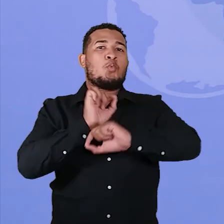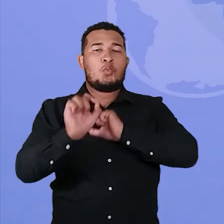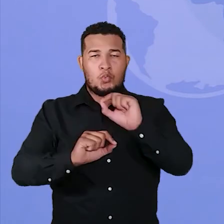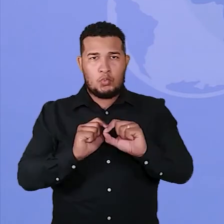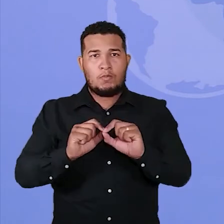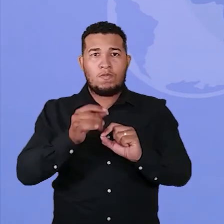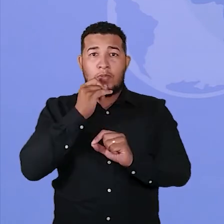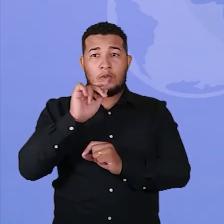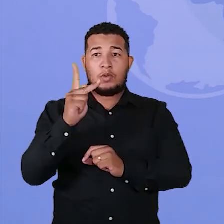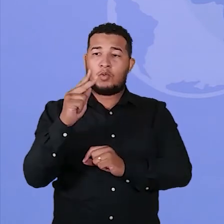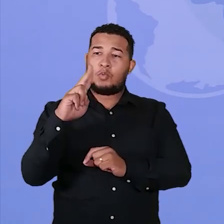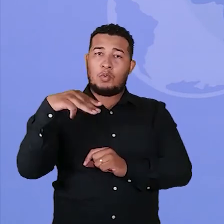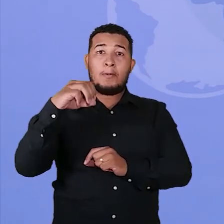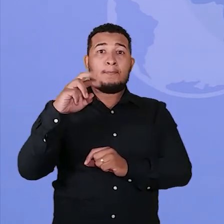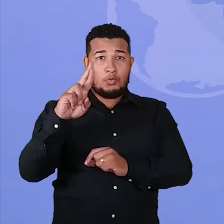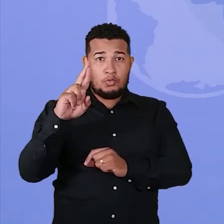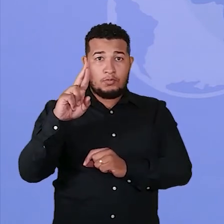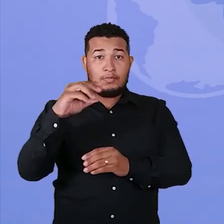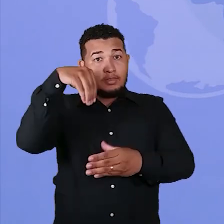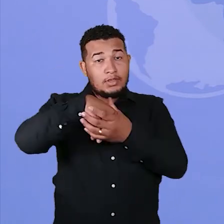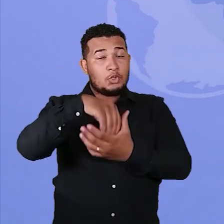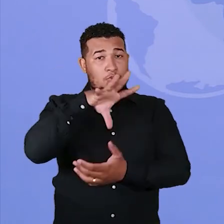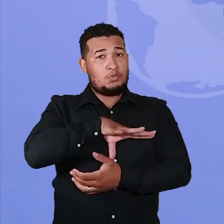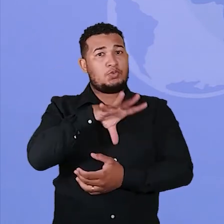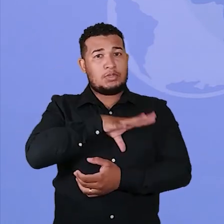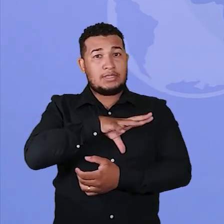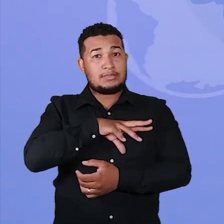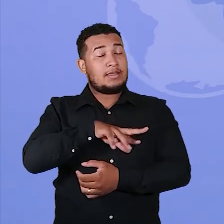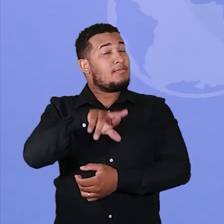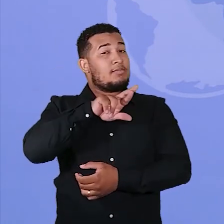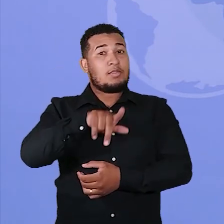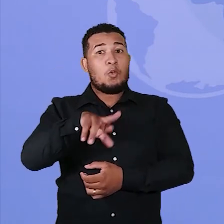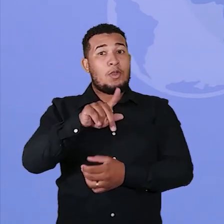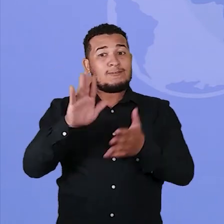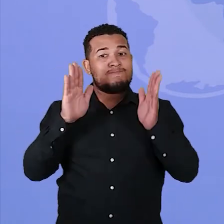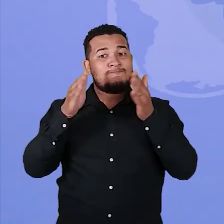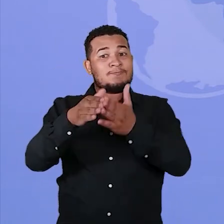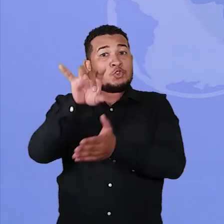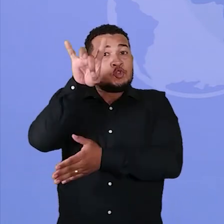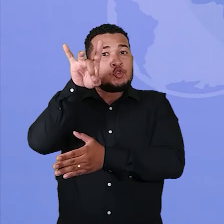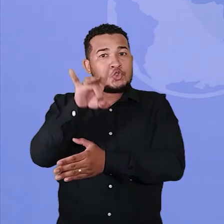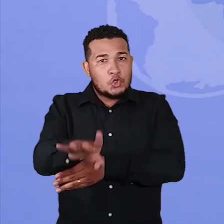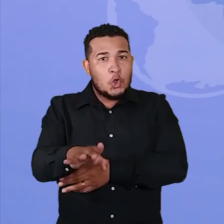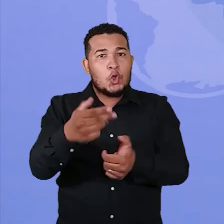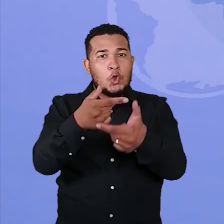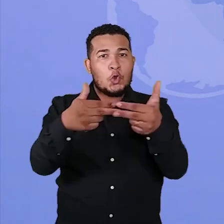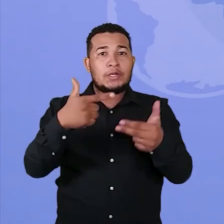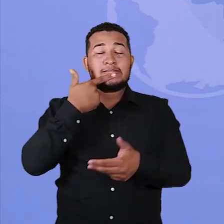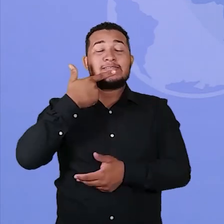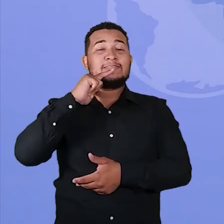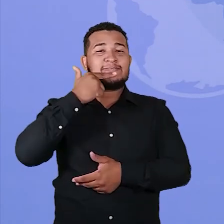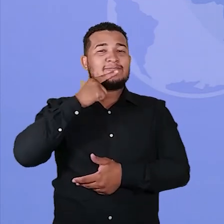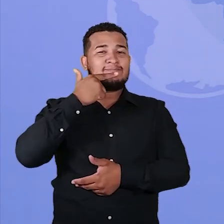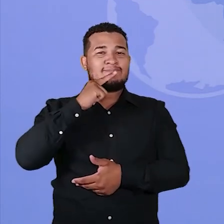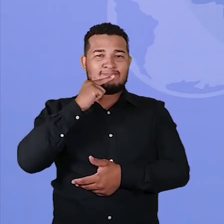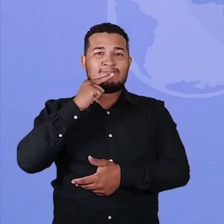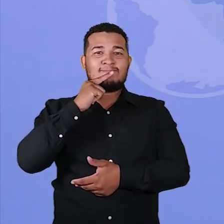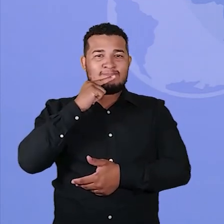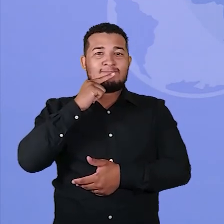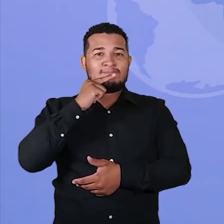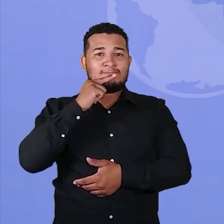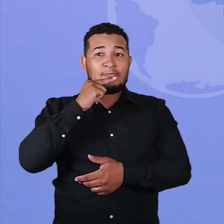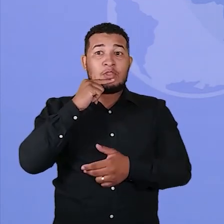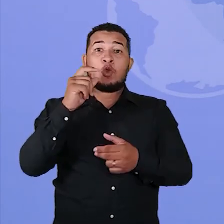nossa cabeça? O humor, em língua portuguesa, não se restringe a algo